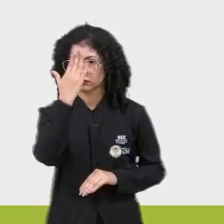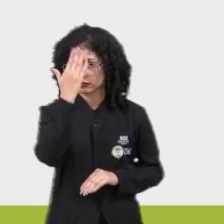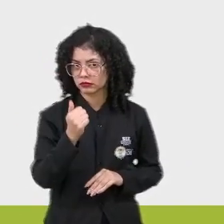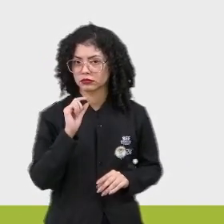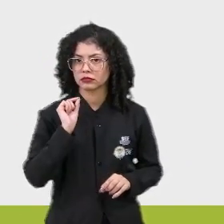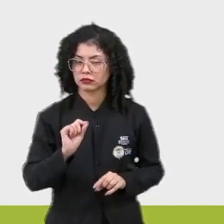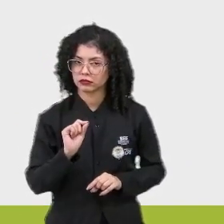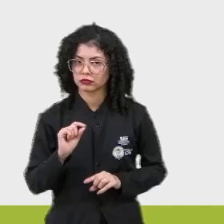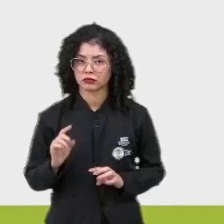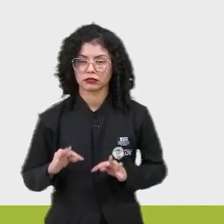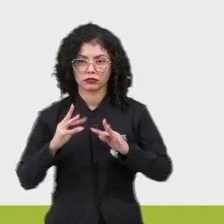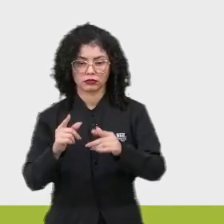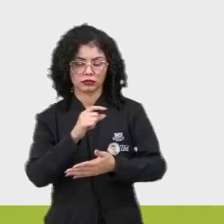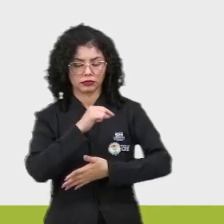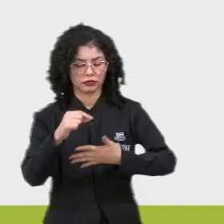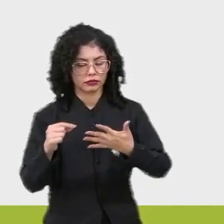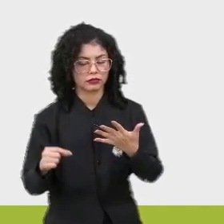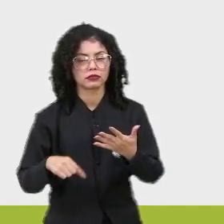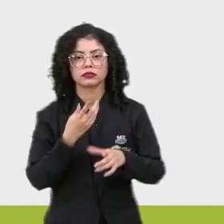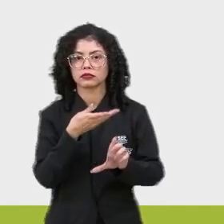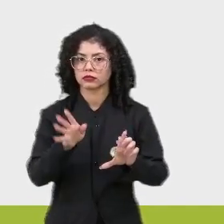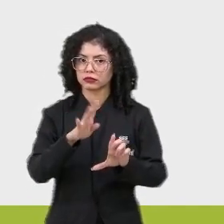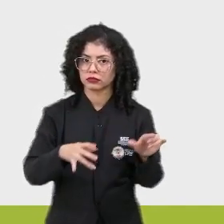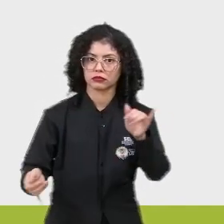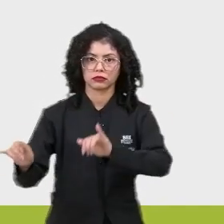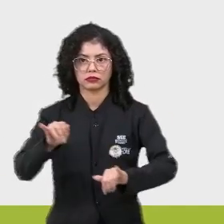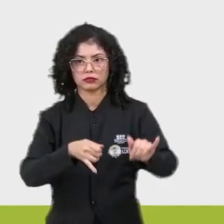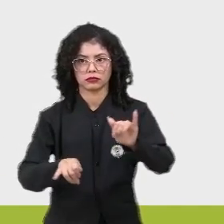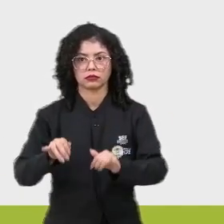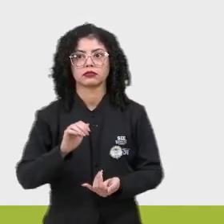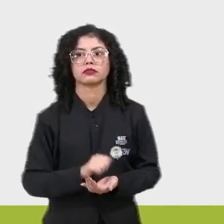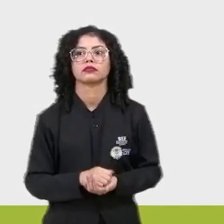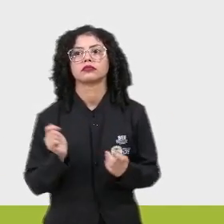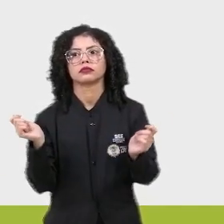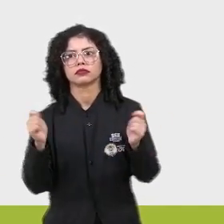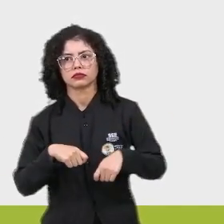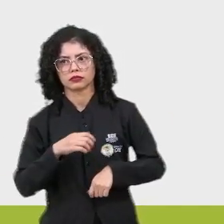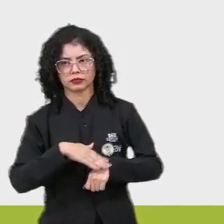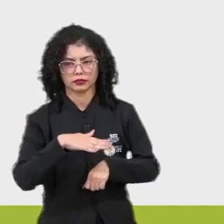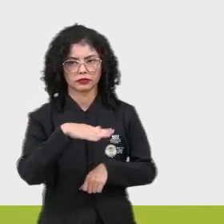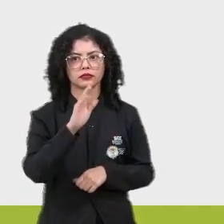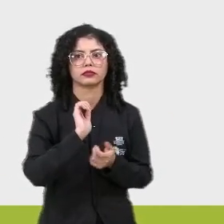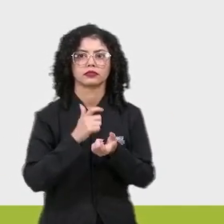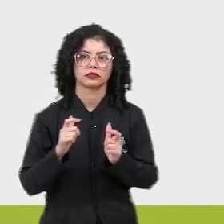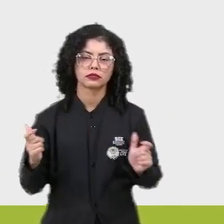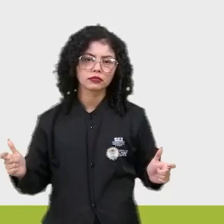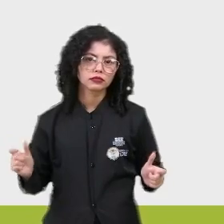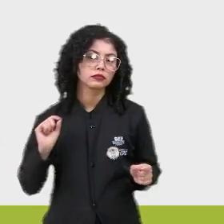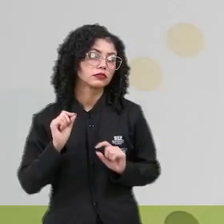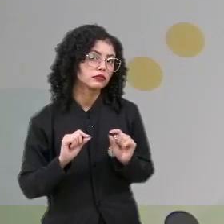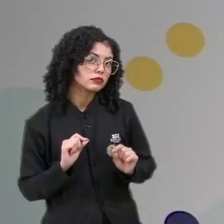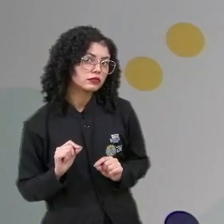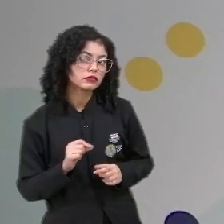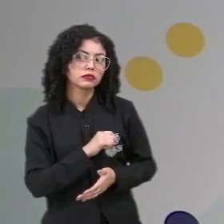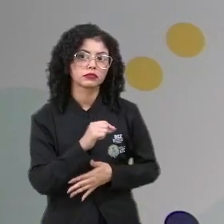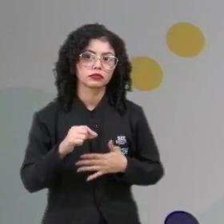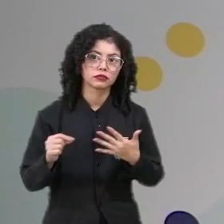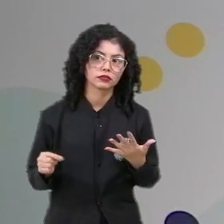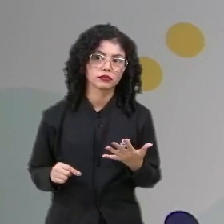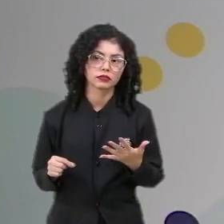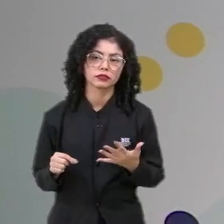Sabemos que de todos os elementos da tabela periódica, o elemento que possui maior raio atômico é o